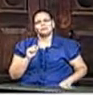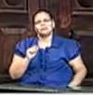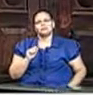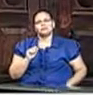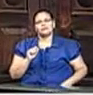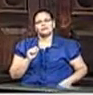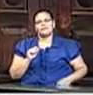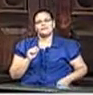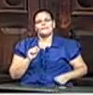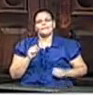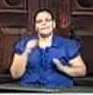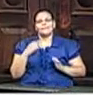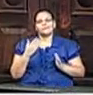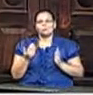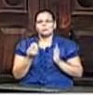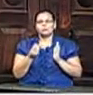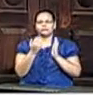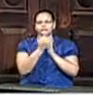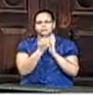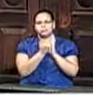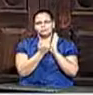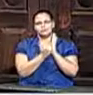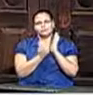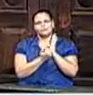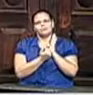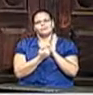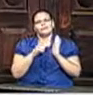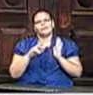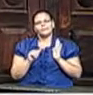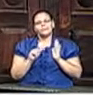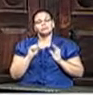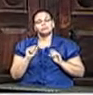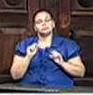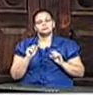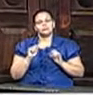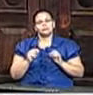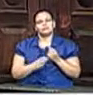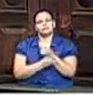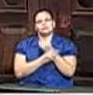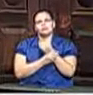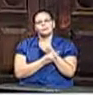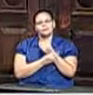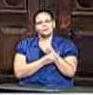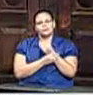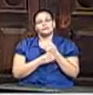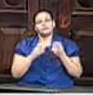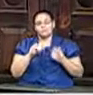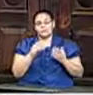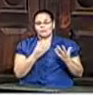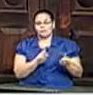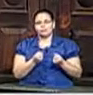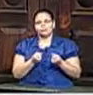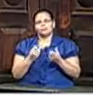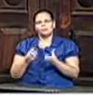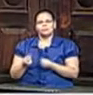de medidas que vão seguramente, se aprovadas,